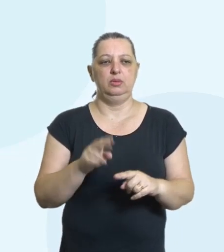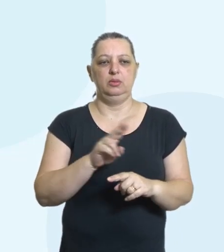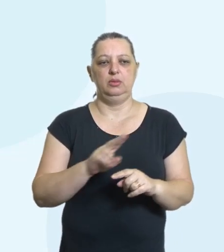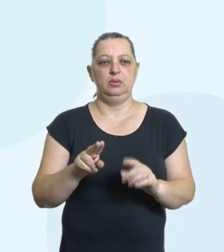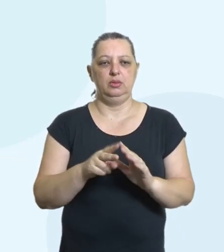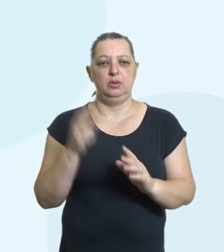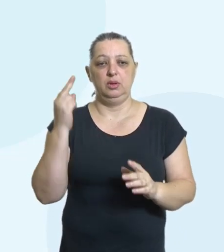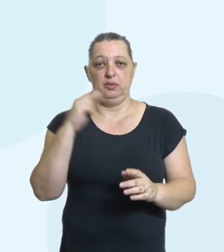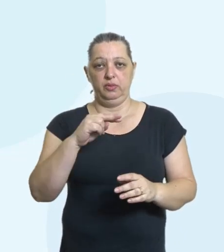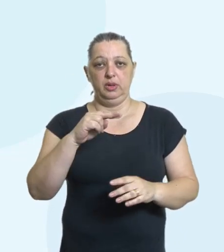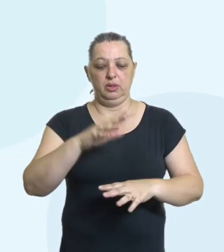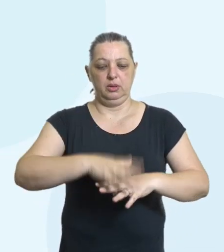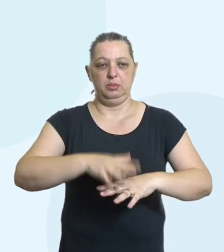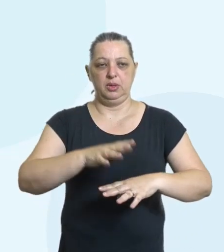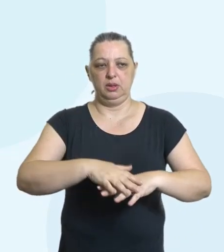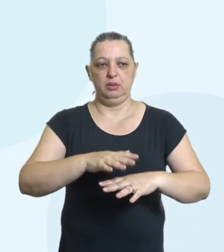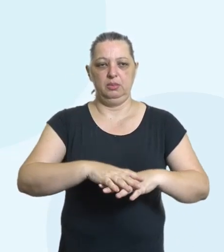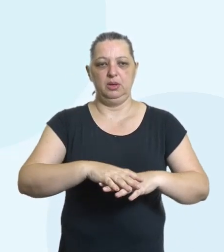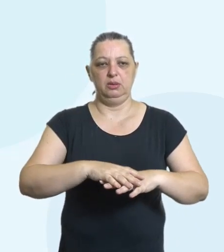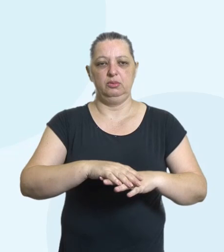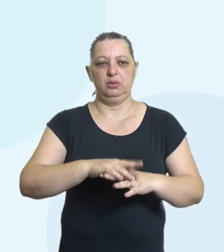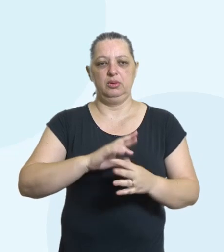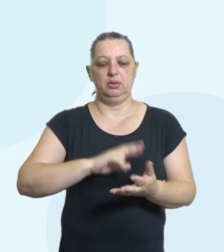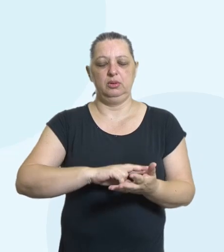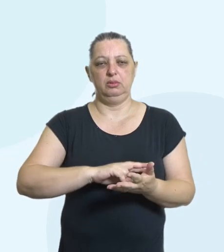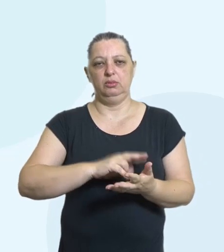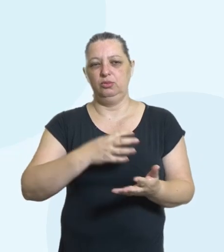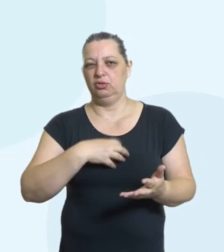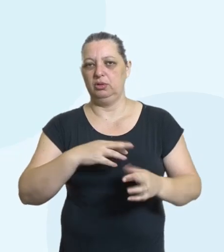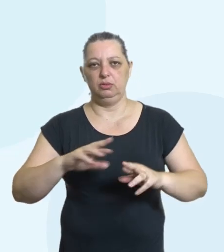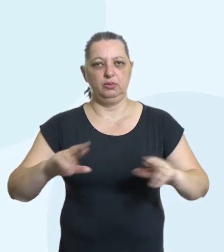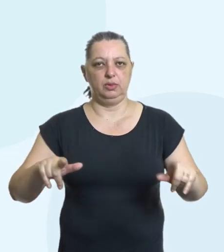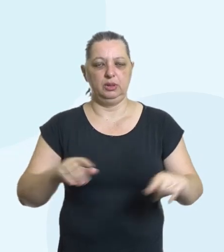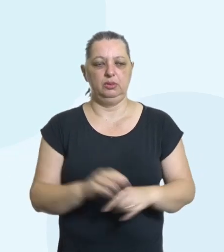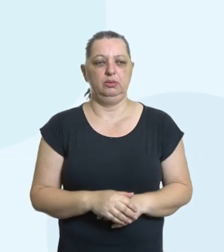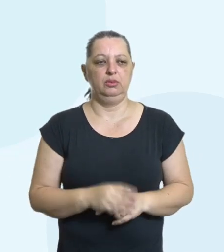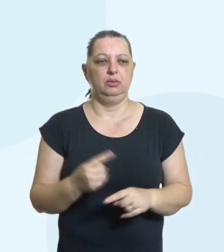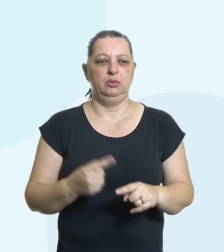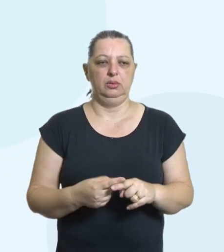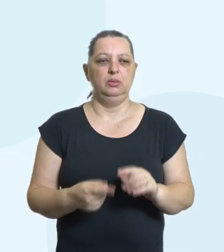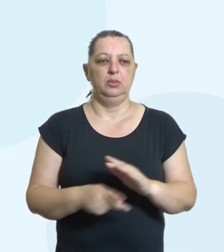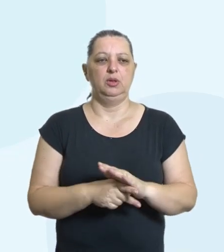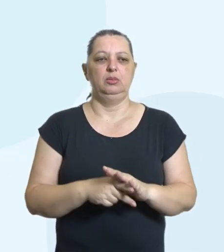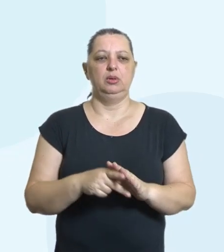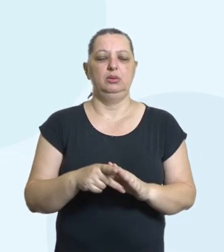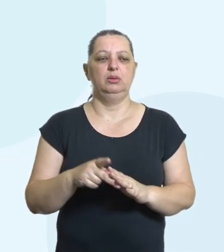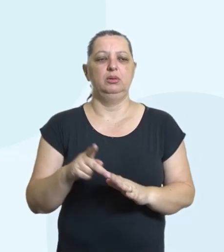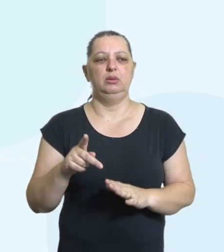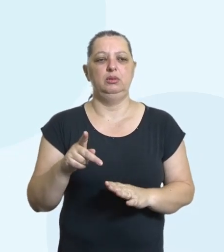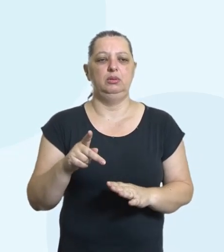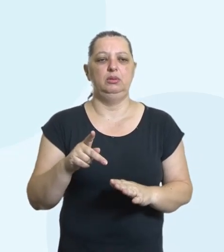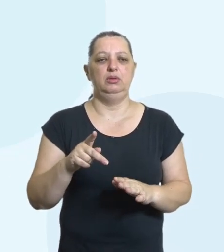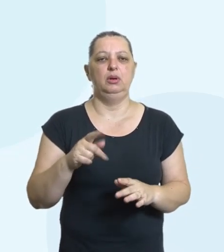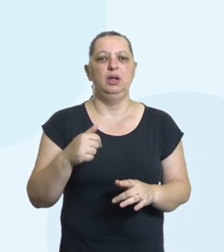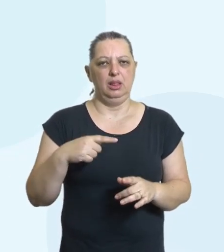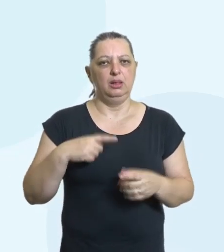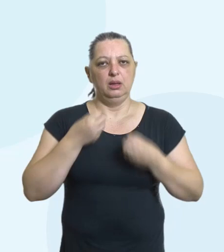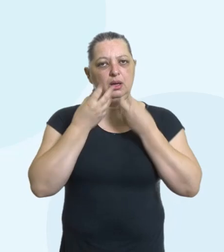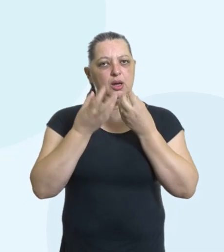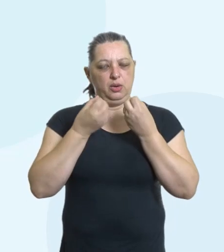a Matemática com Outros Olhos. Ela foi gravada num outro momento da secretaria, mas essas informações ainda são